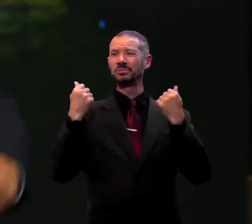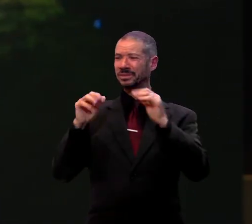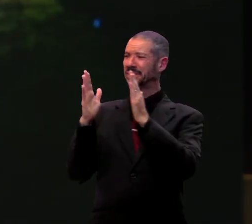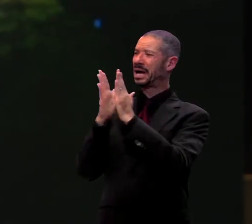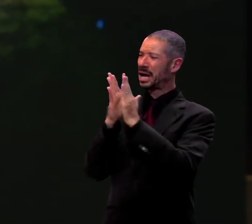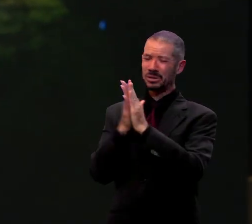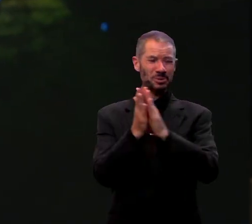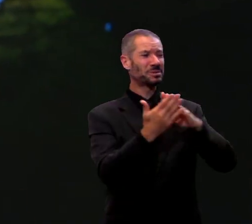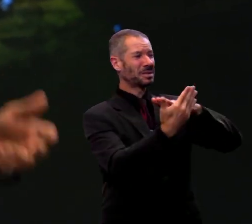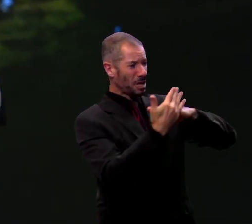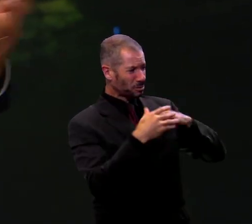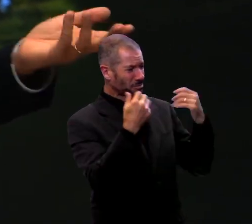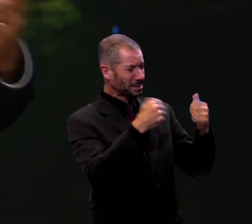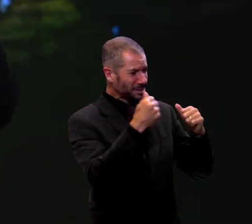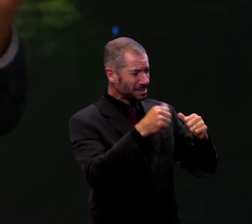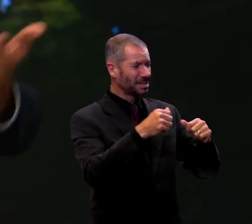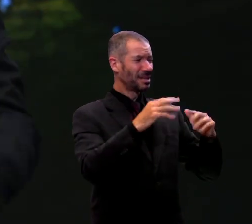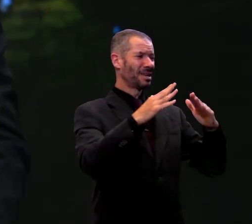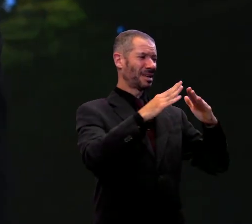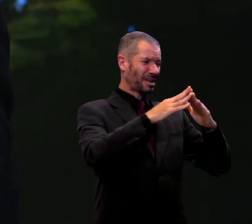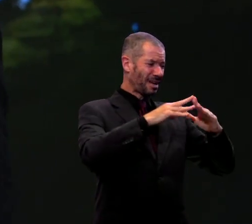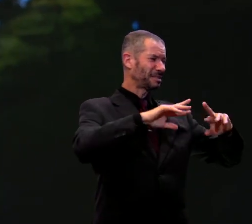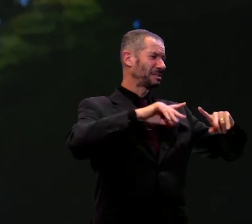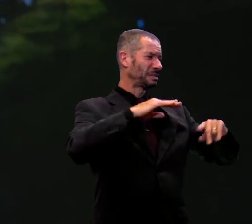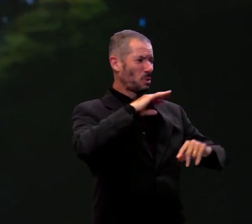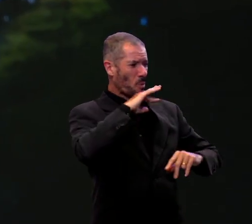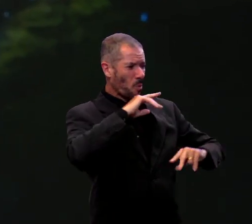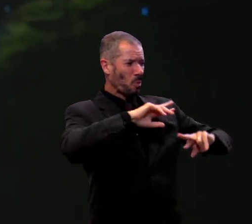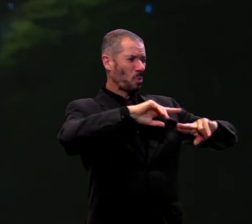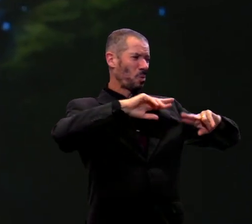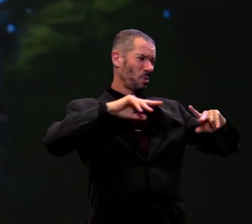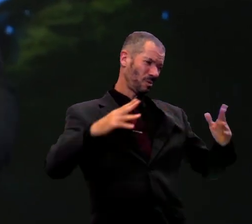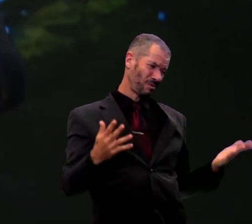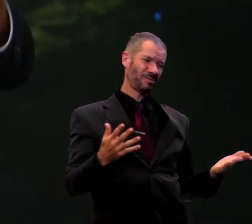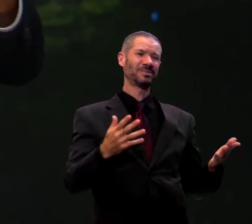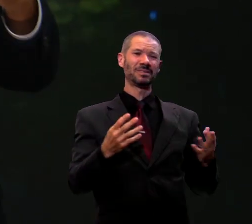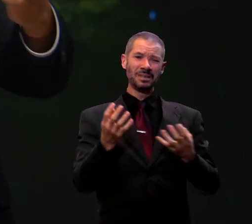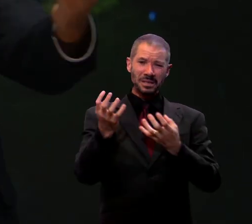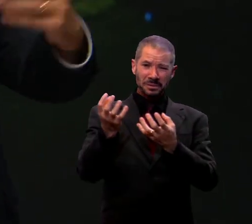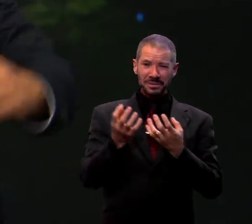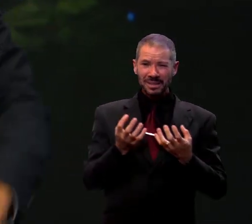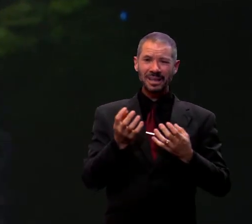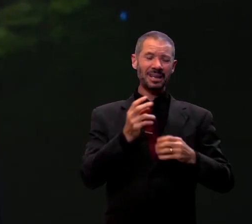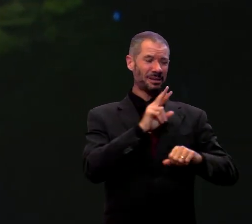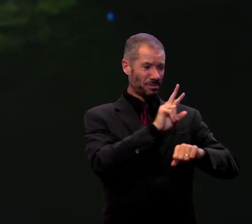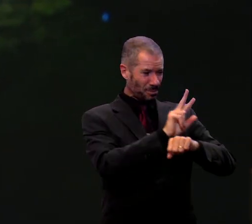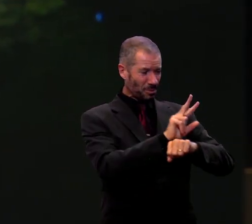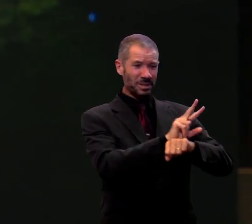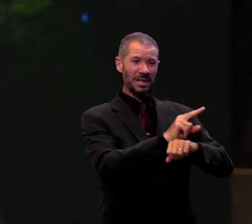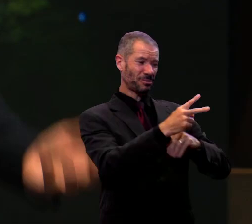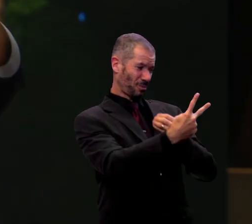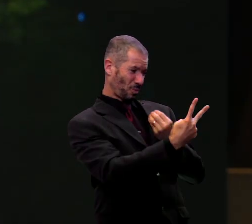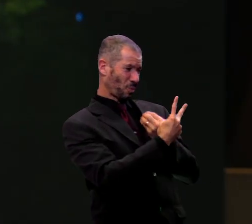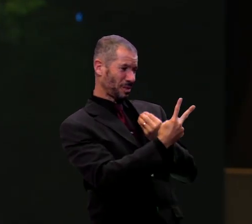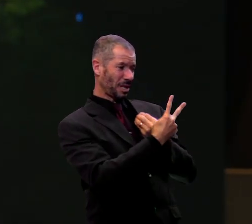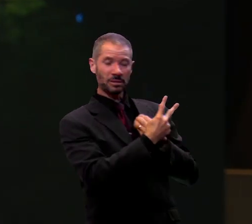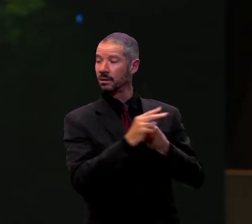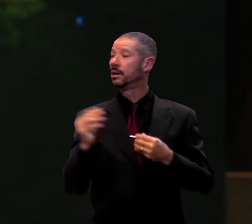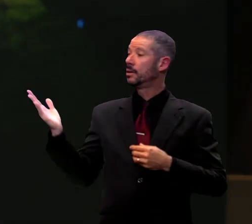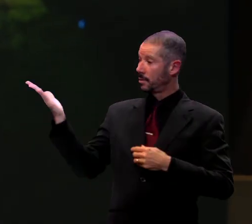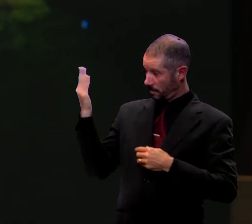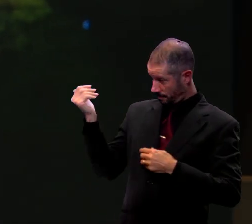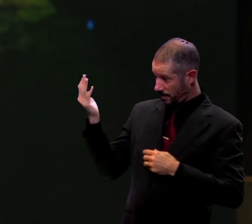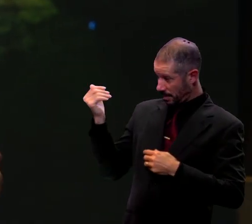precisando de ajuda, as coisas em casa não estão tão legais, eu quero cuidado. Eu disse: vem cá, meu